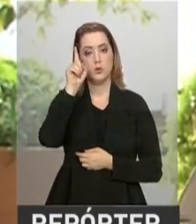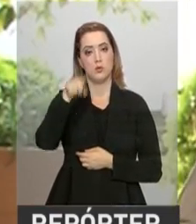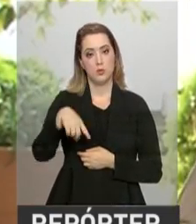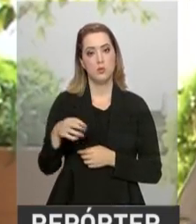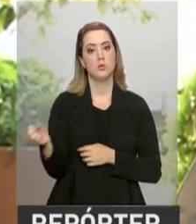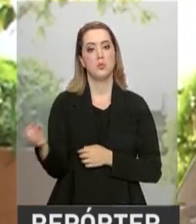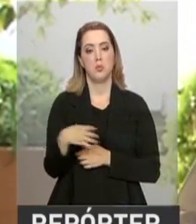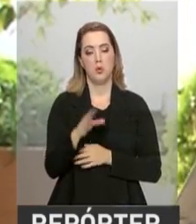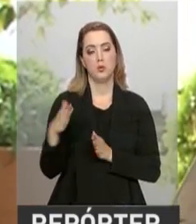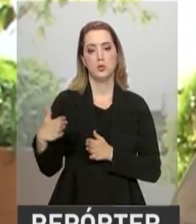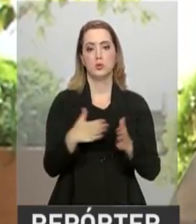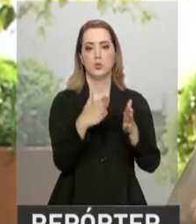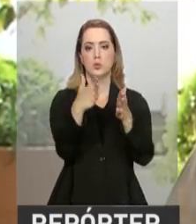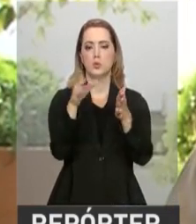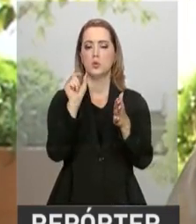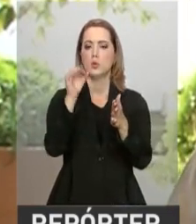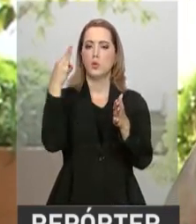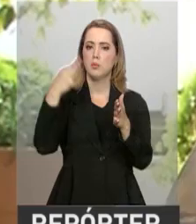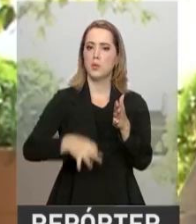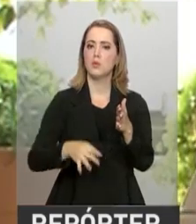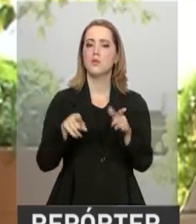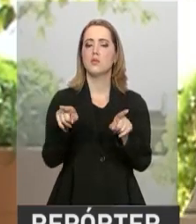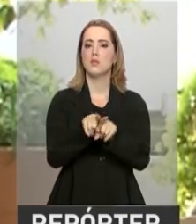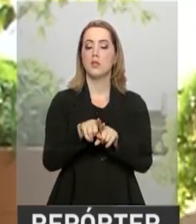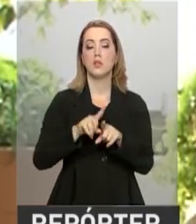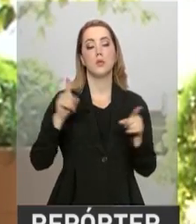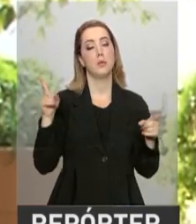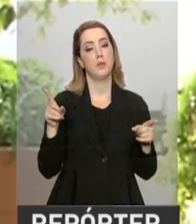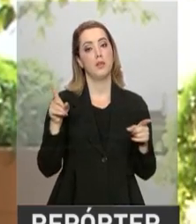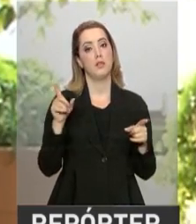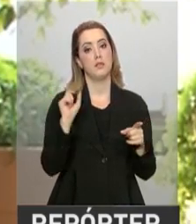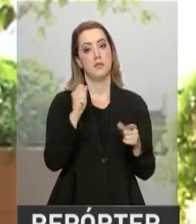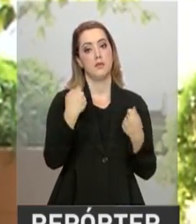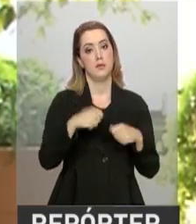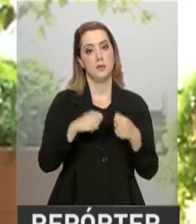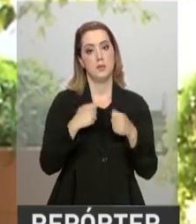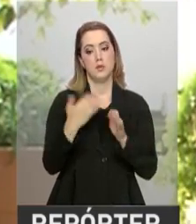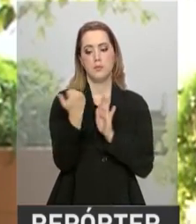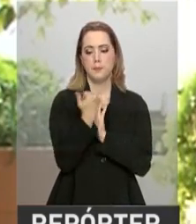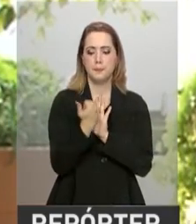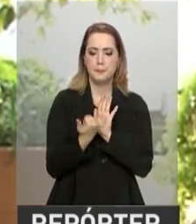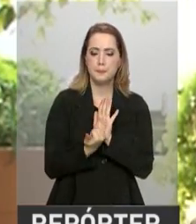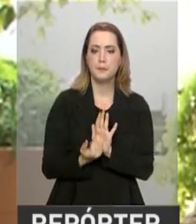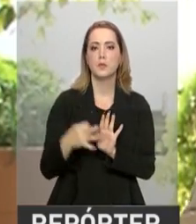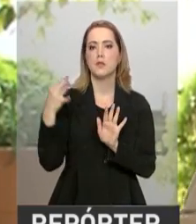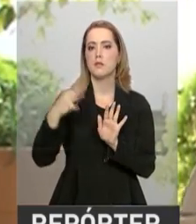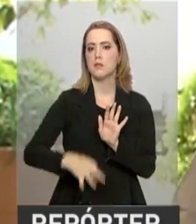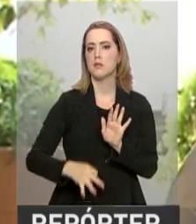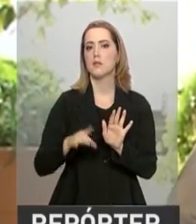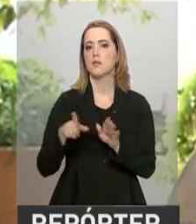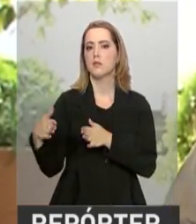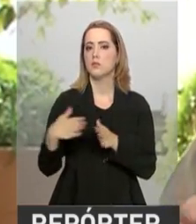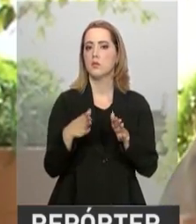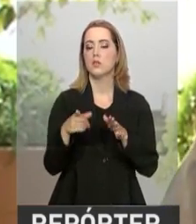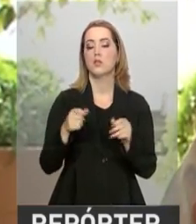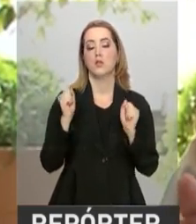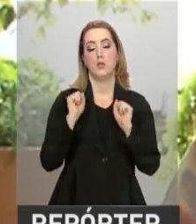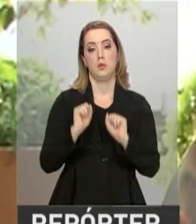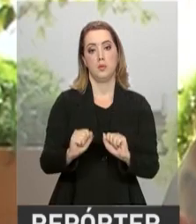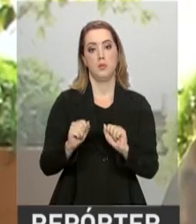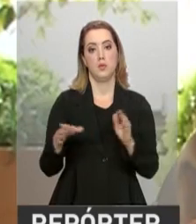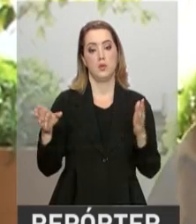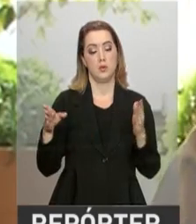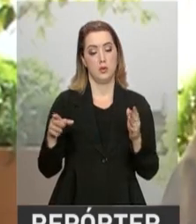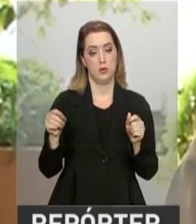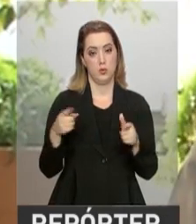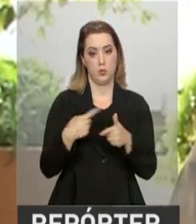ser um caminho extremamente bem sucedido Desde que seja bem implementado e que possa portanto suprir as atuais